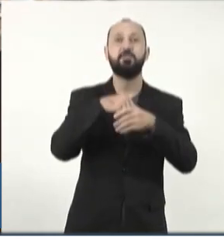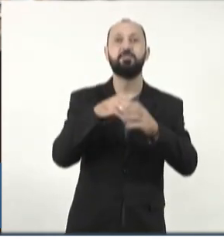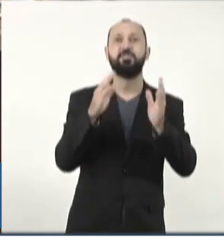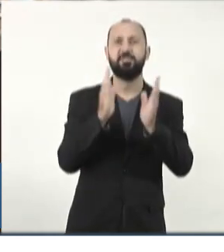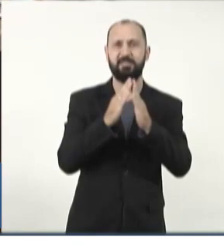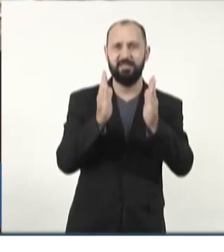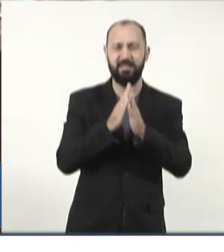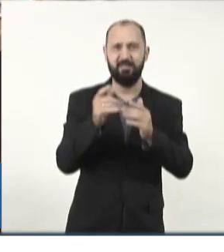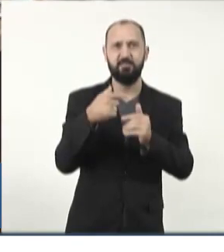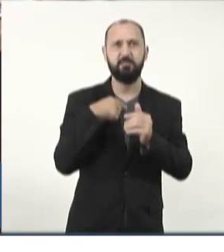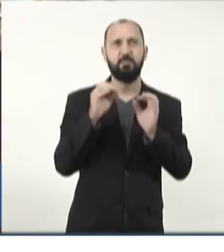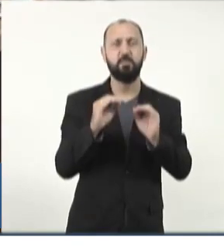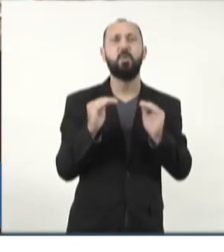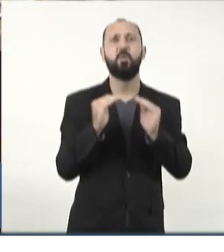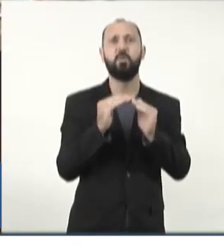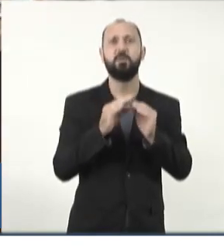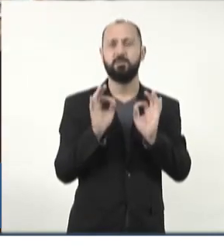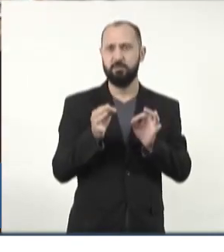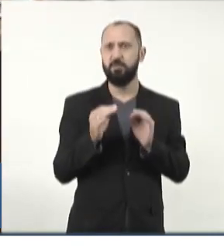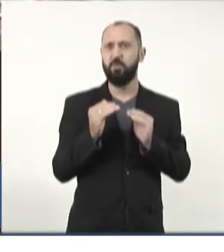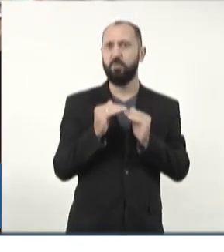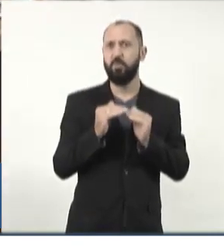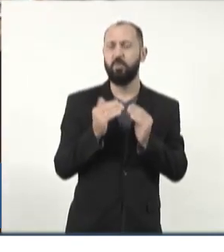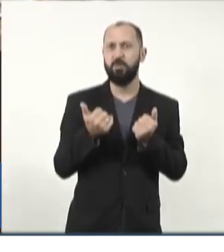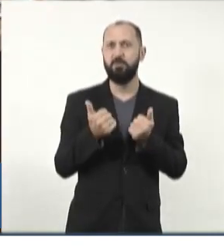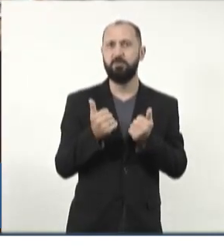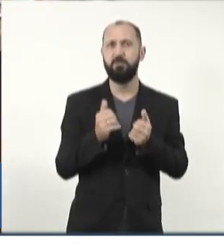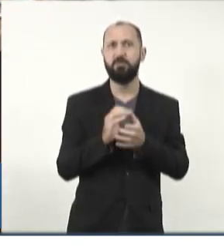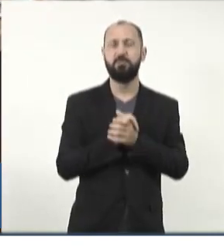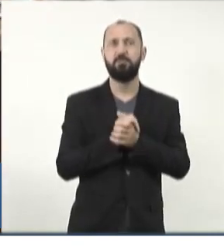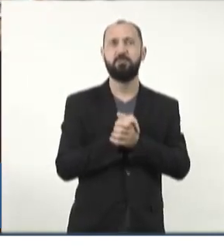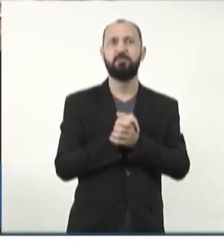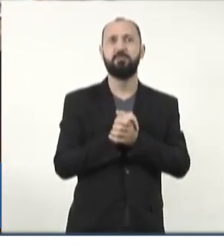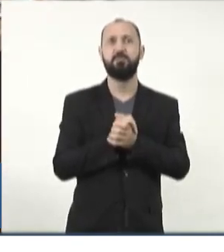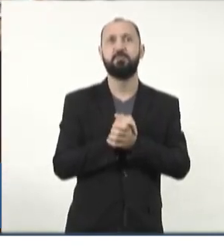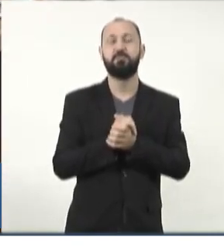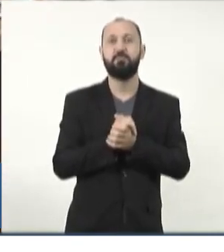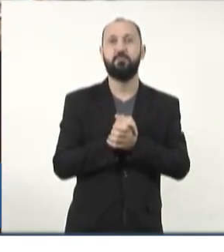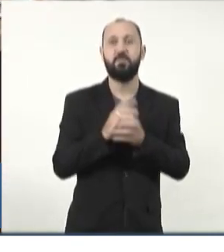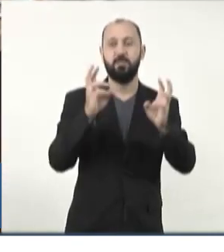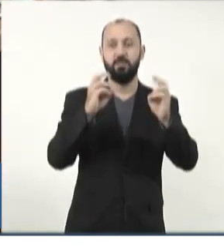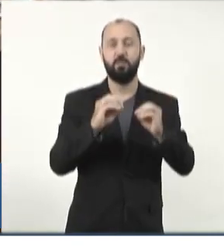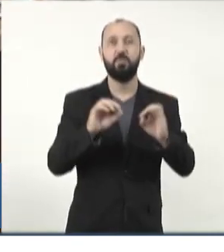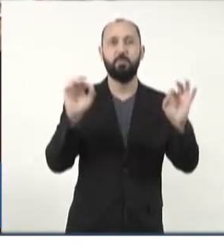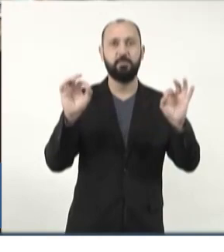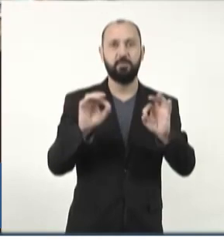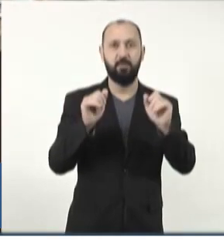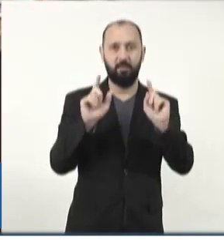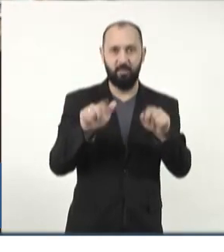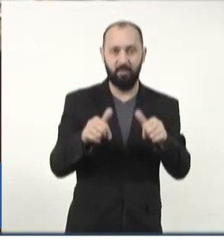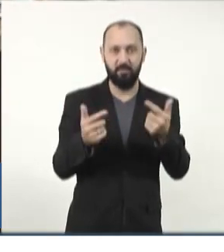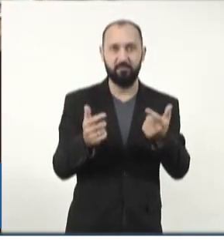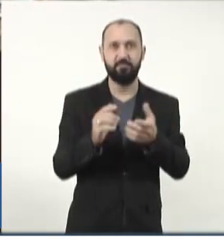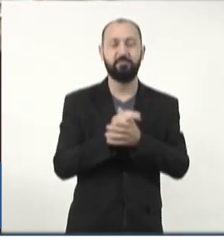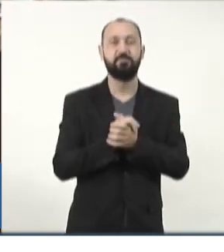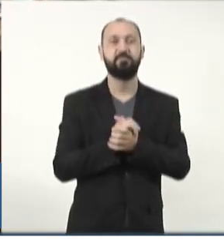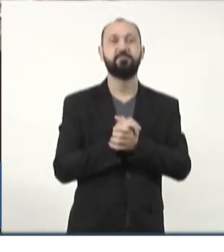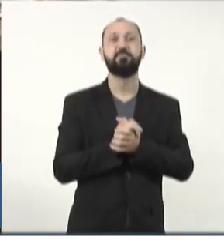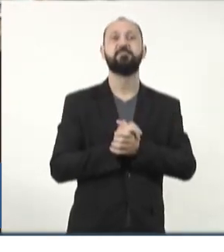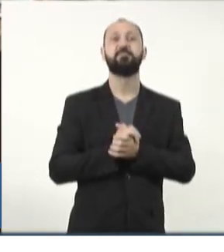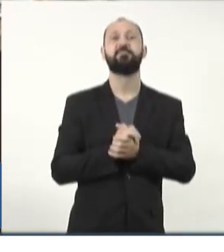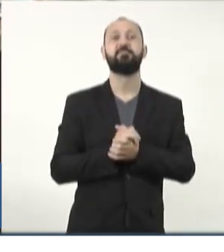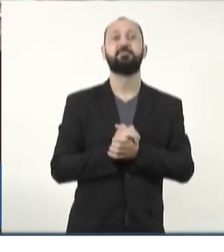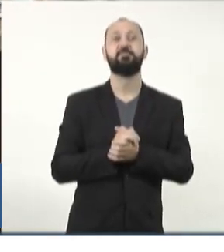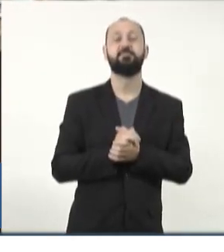lar? Com certeza. Com certeza, gente. Pelo amor de Deus. Tem que ser 50-50, né? Lógico. Vai lavar louça também. Vamos